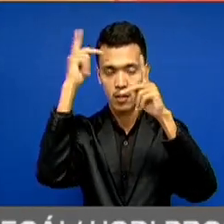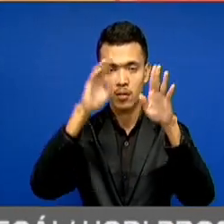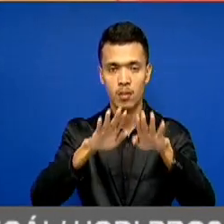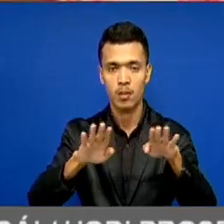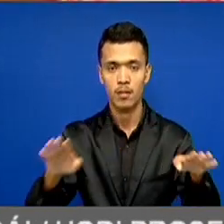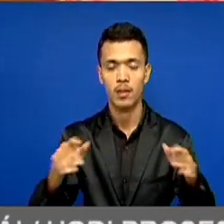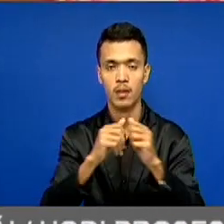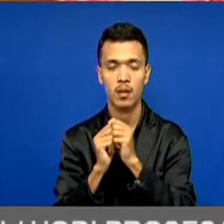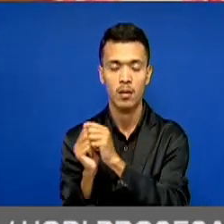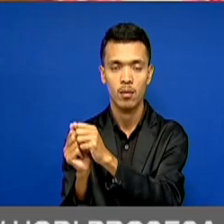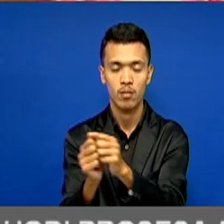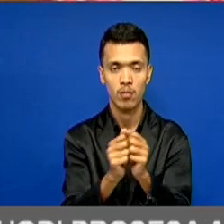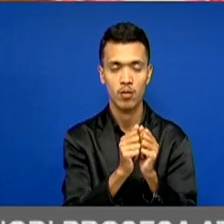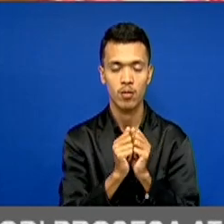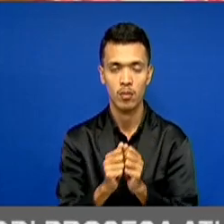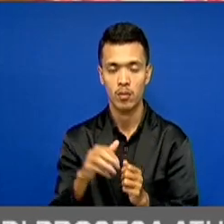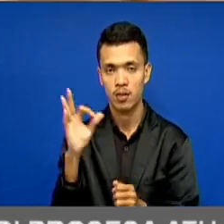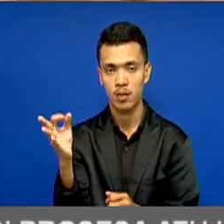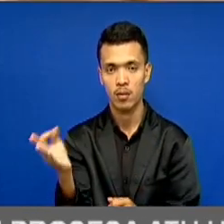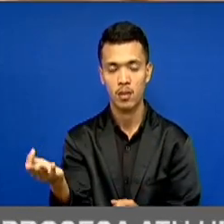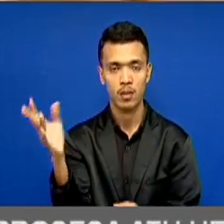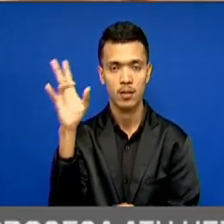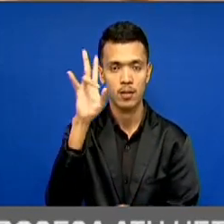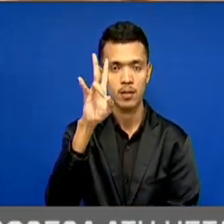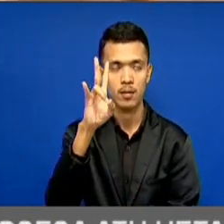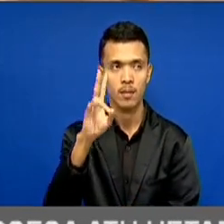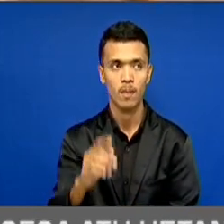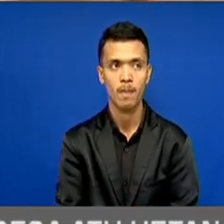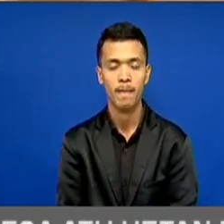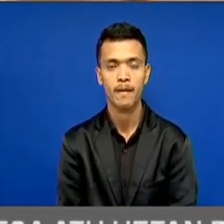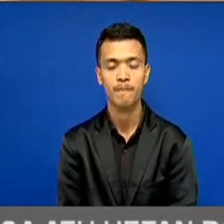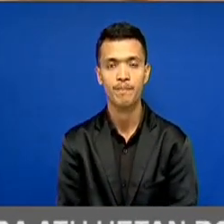hamutu cia nulo resenghito Ercília Rego Lucas da Costa ba RTTL.